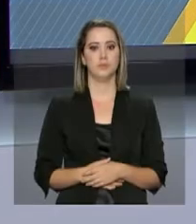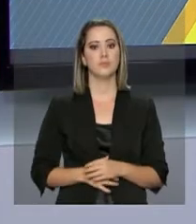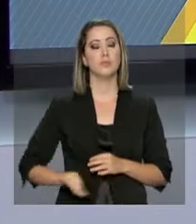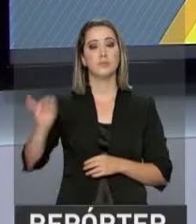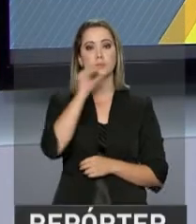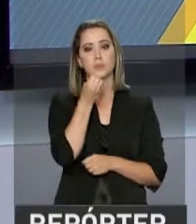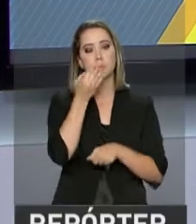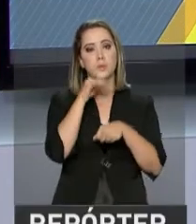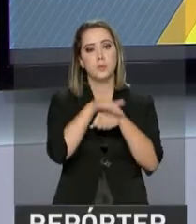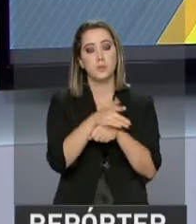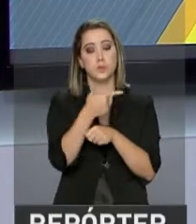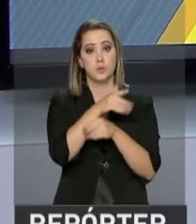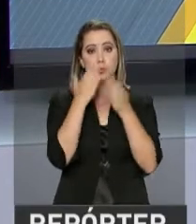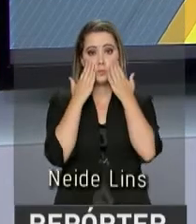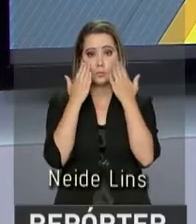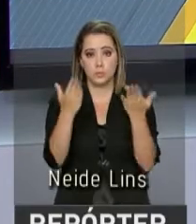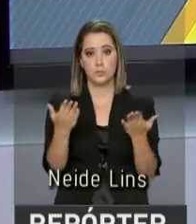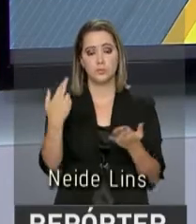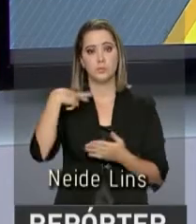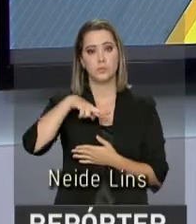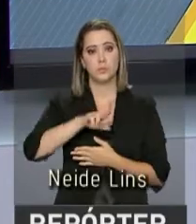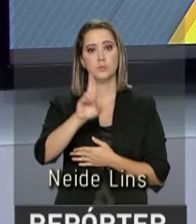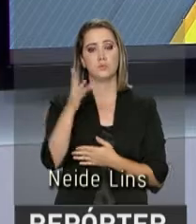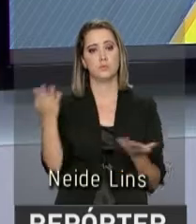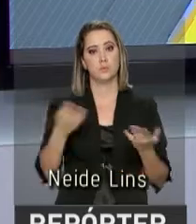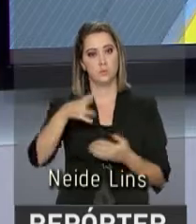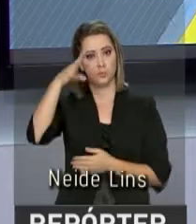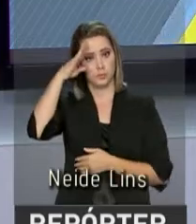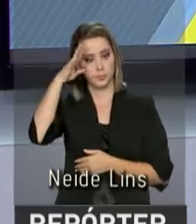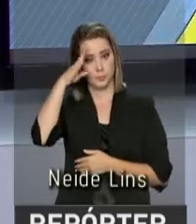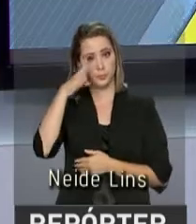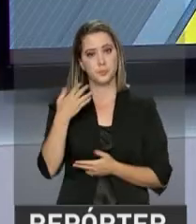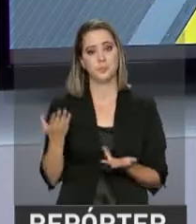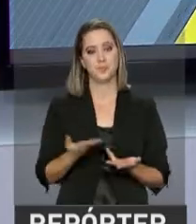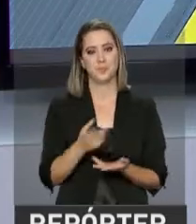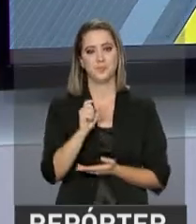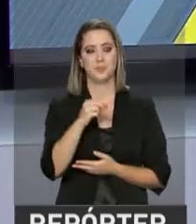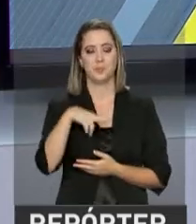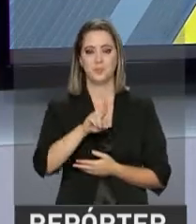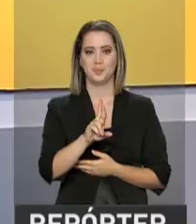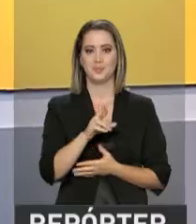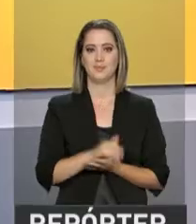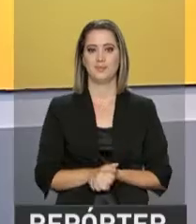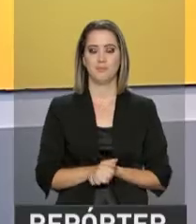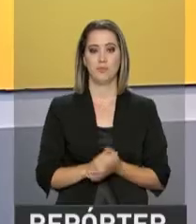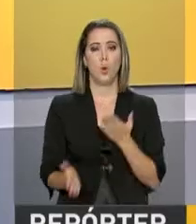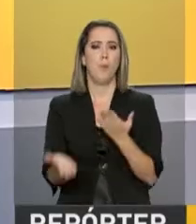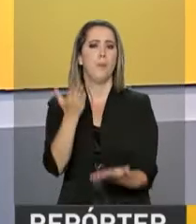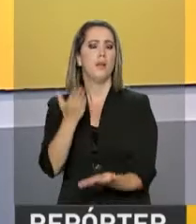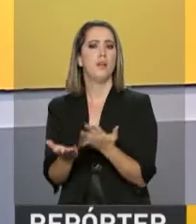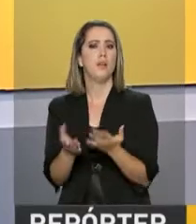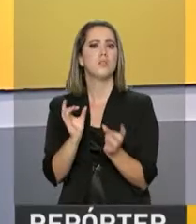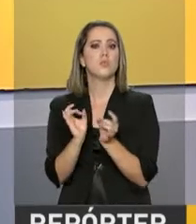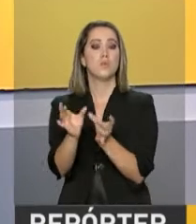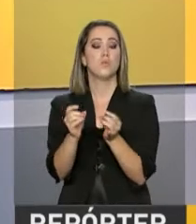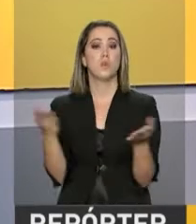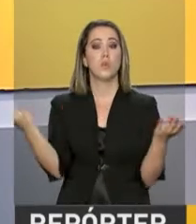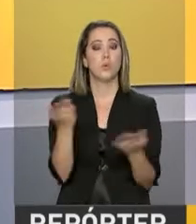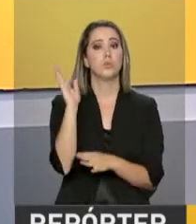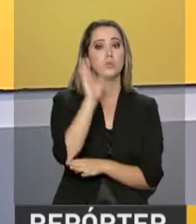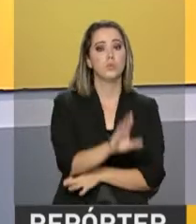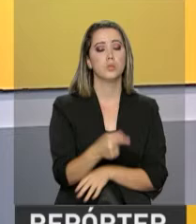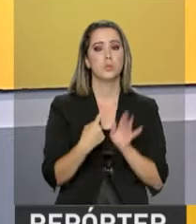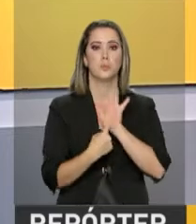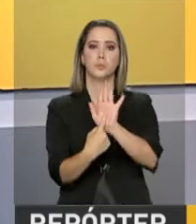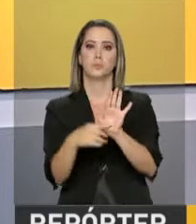Olá, boa noite. No ar, a última edição desta quarta-feira do Repórter NBR. Um balanço divulgado na tarde de hoje mostra